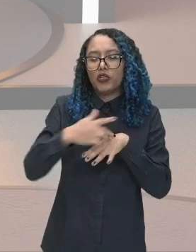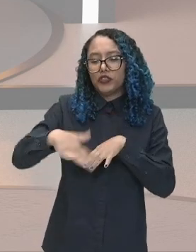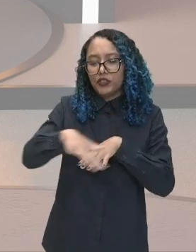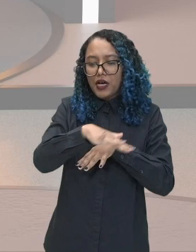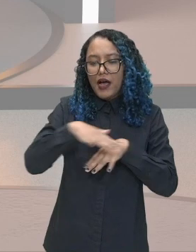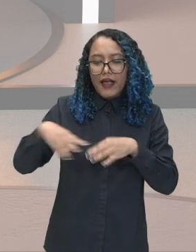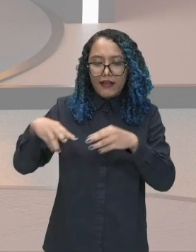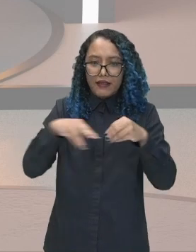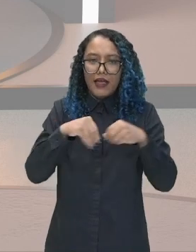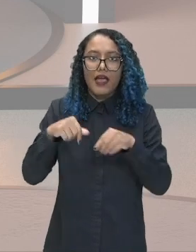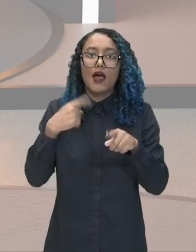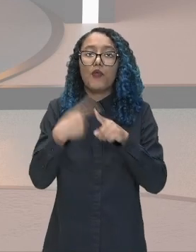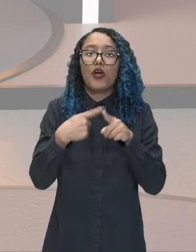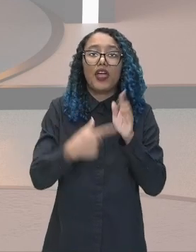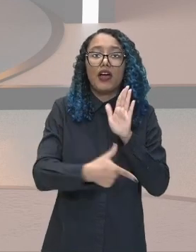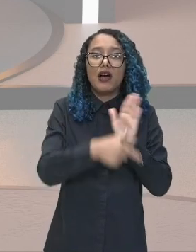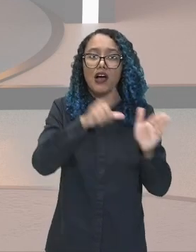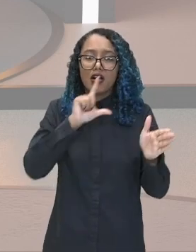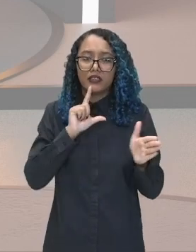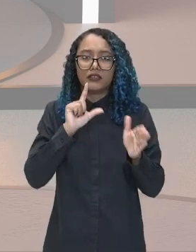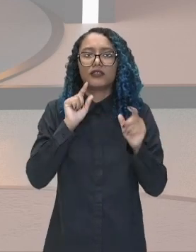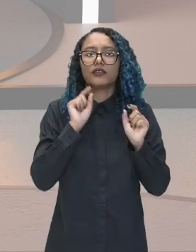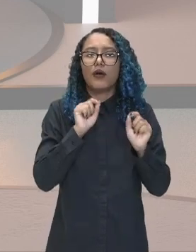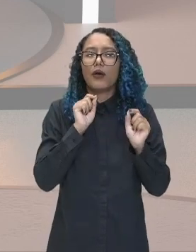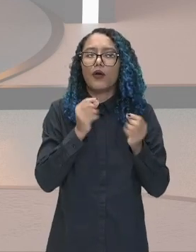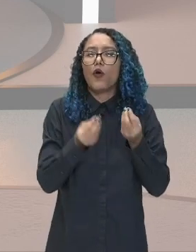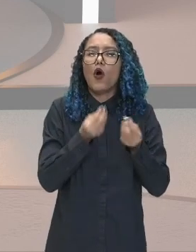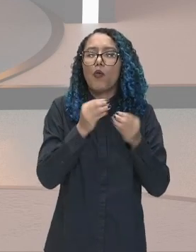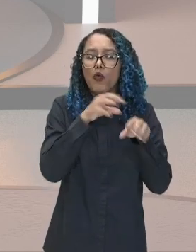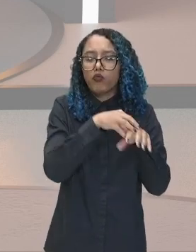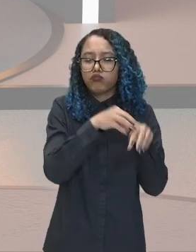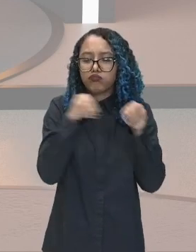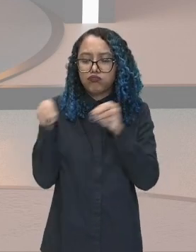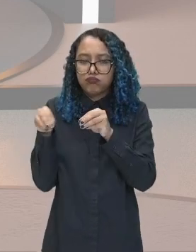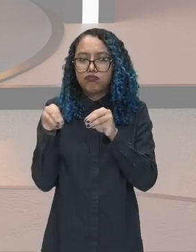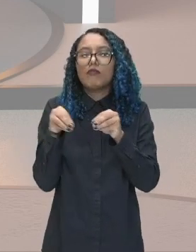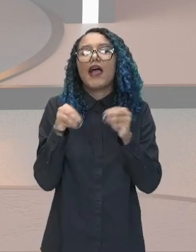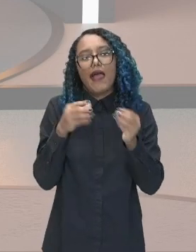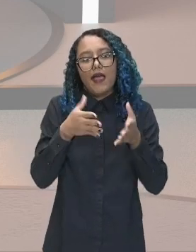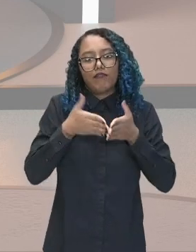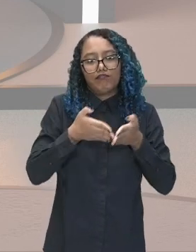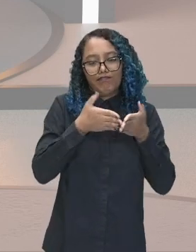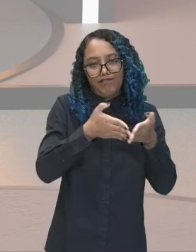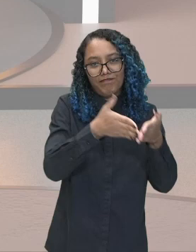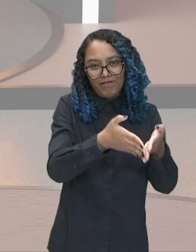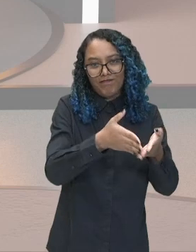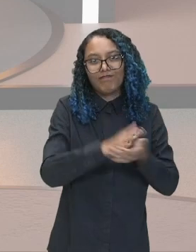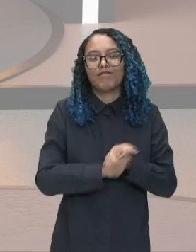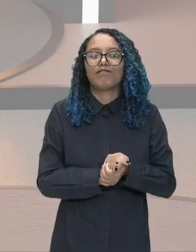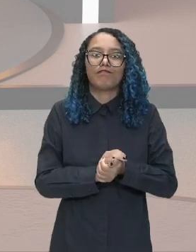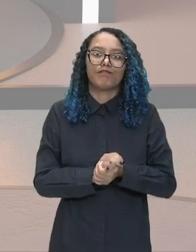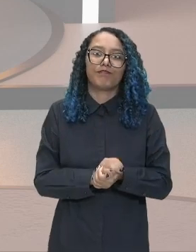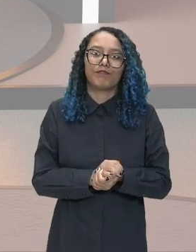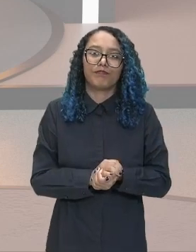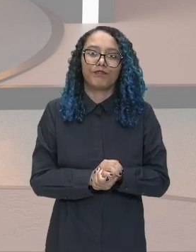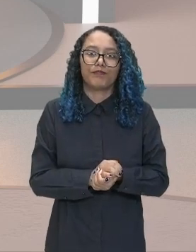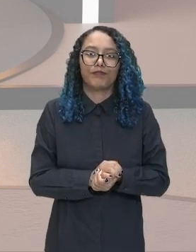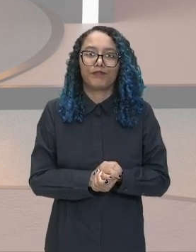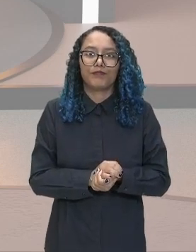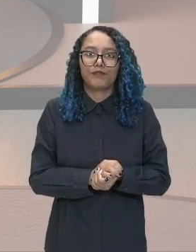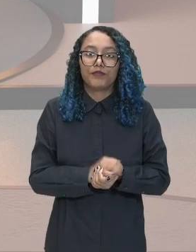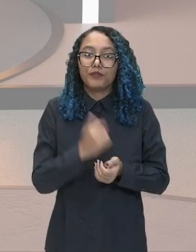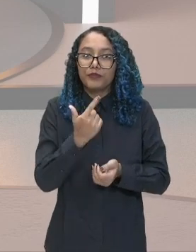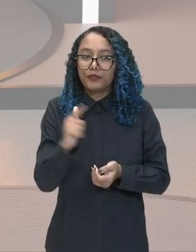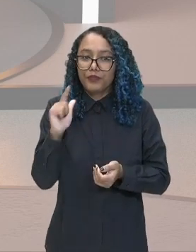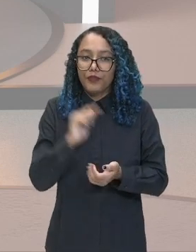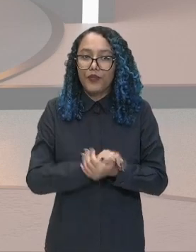transporte era todo feito por via marítima ou aquática, né? Muito bem. Nós temos